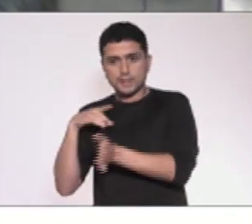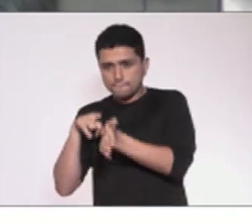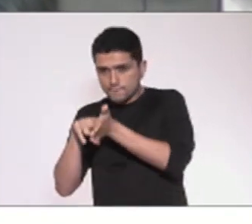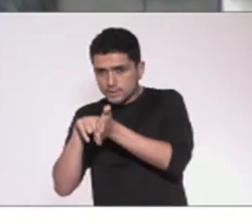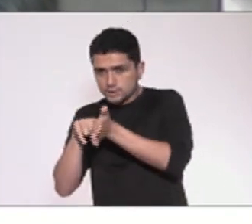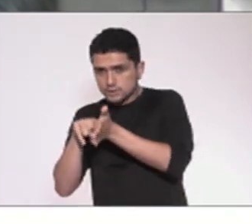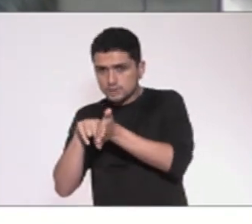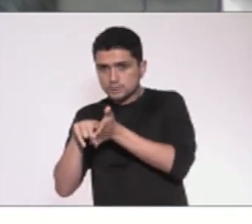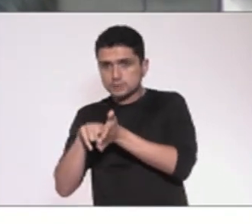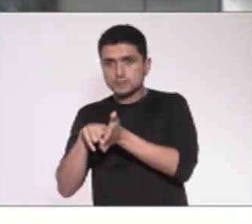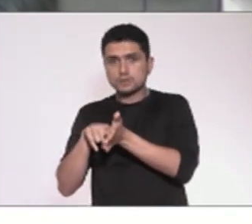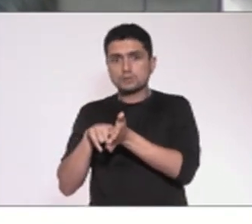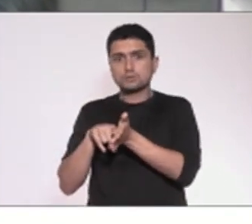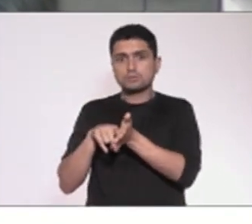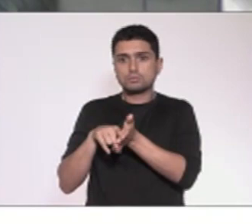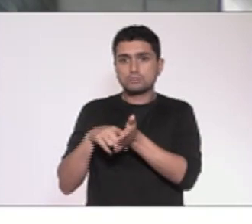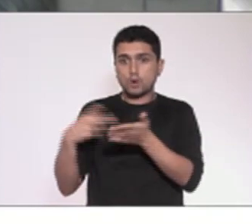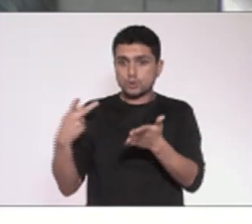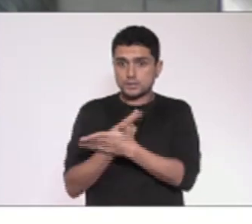no caso Ágata.